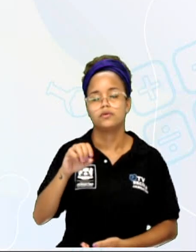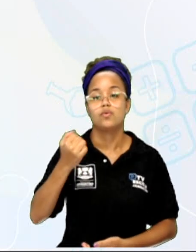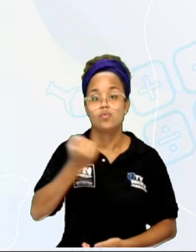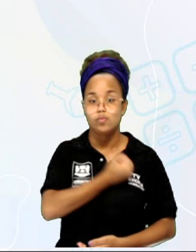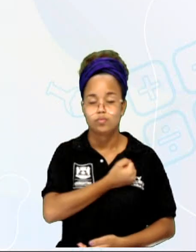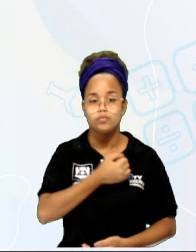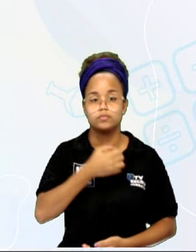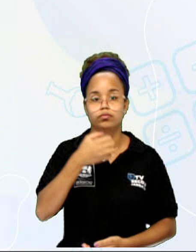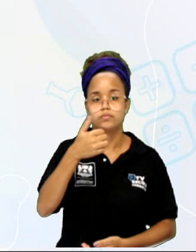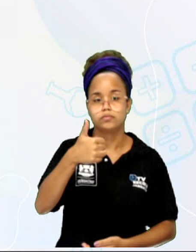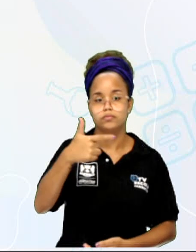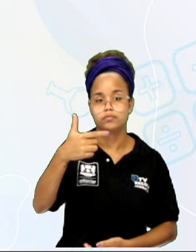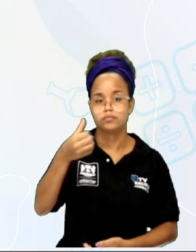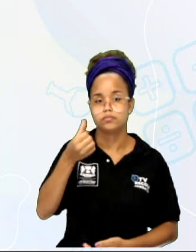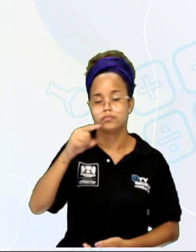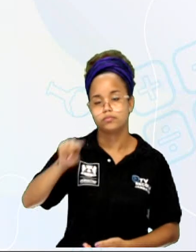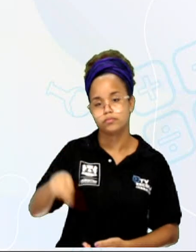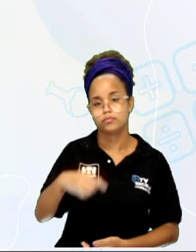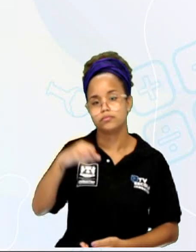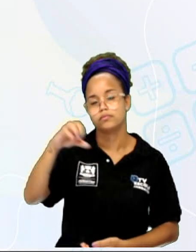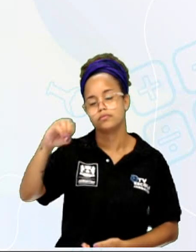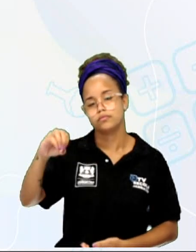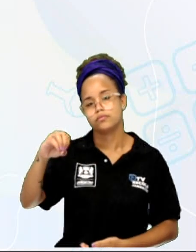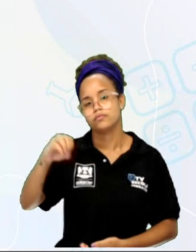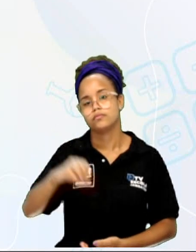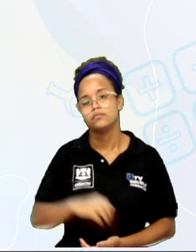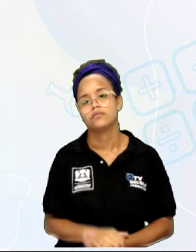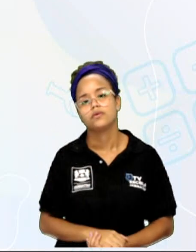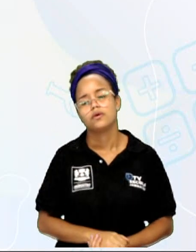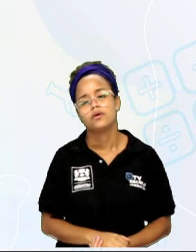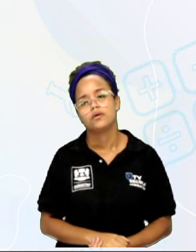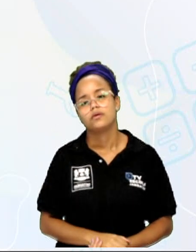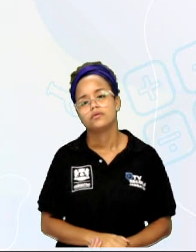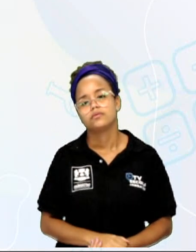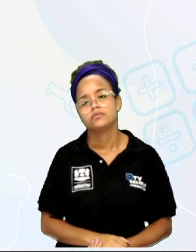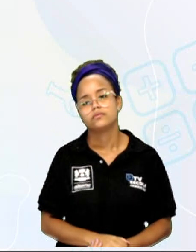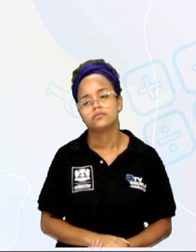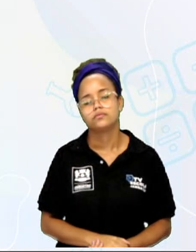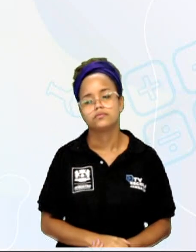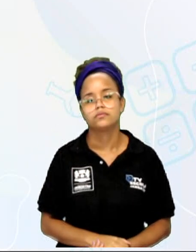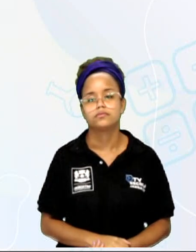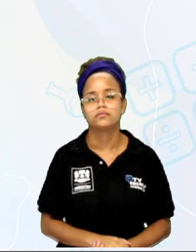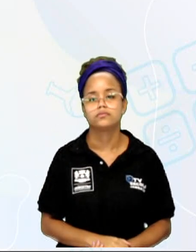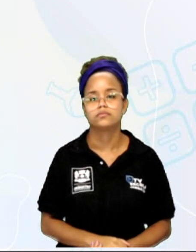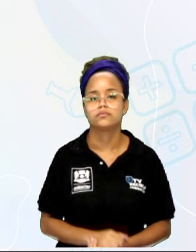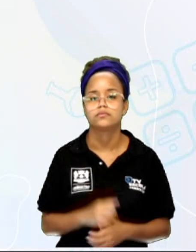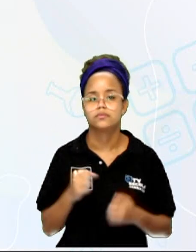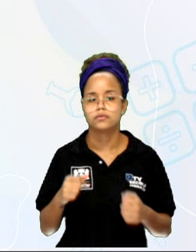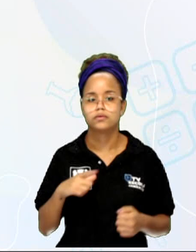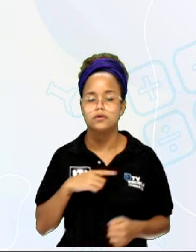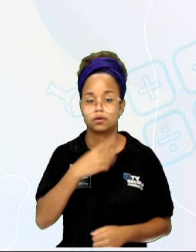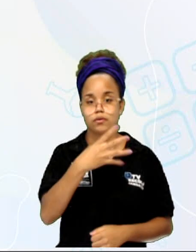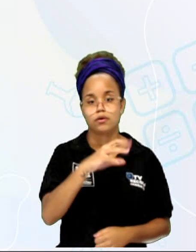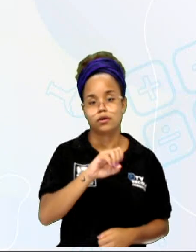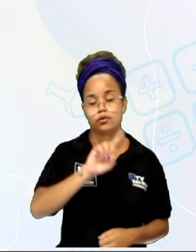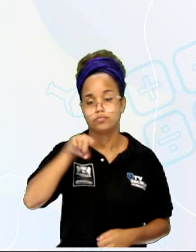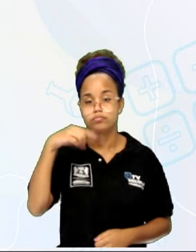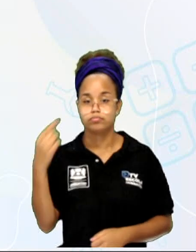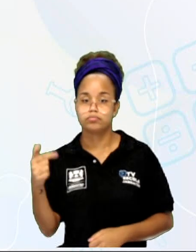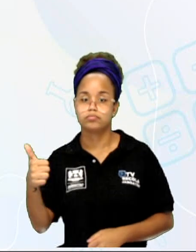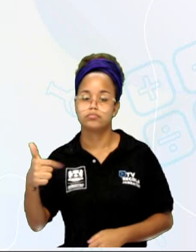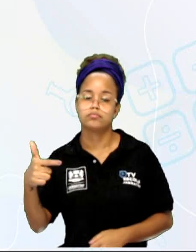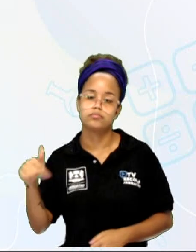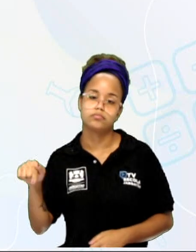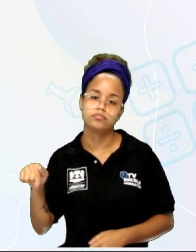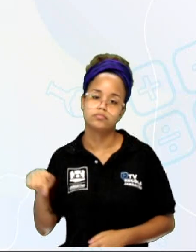126,9. Dá para arredondar isso aí, se quiser, para facilitar, né? 40 e 127. Mas